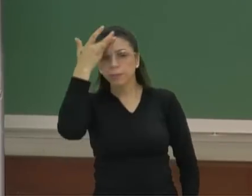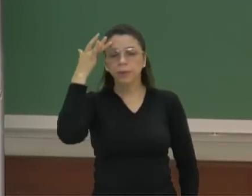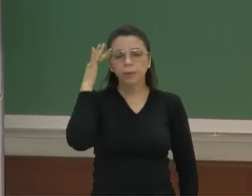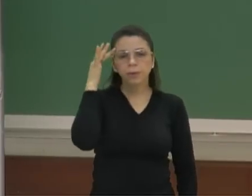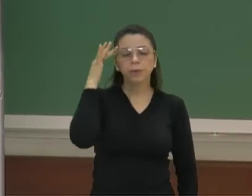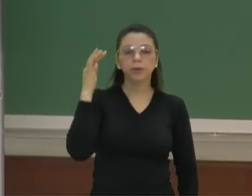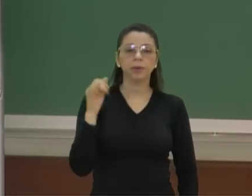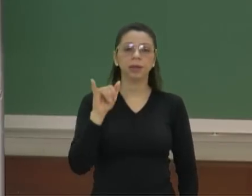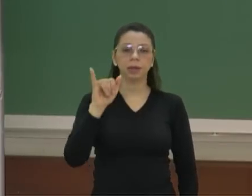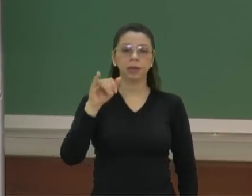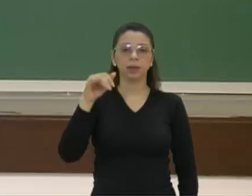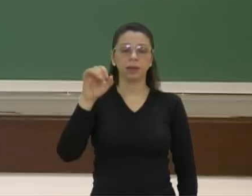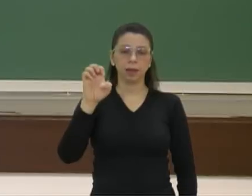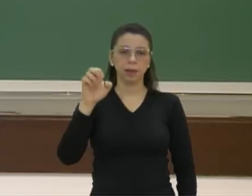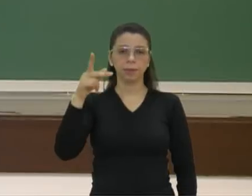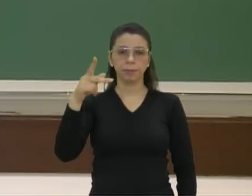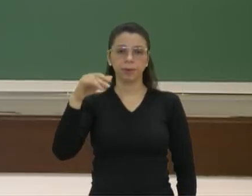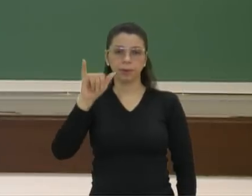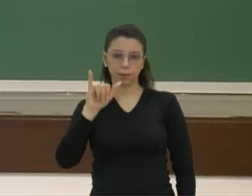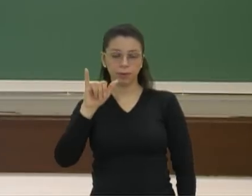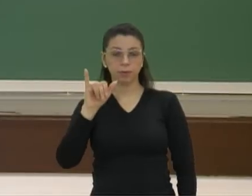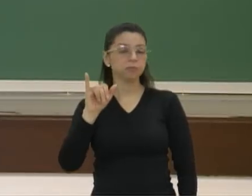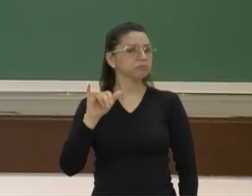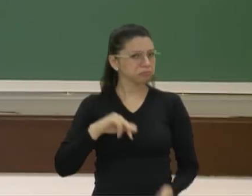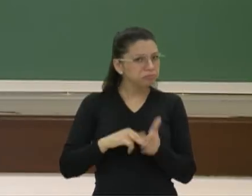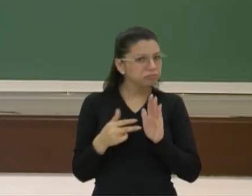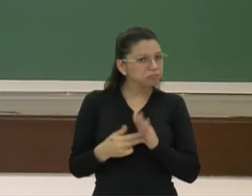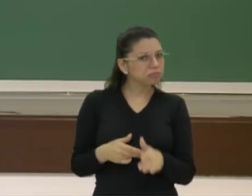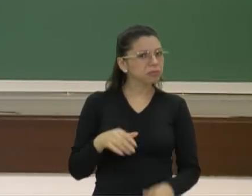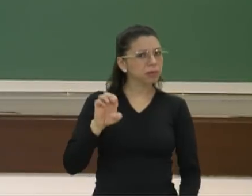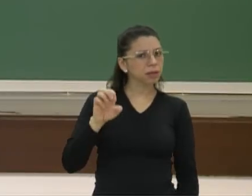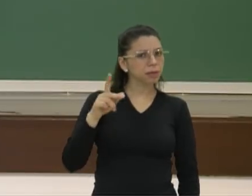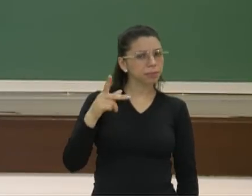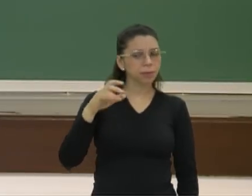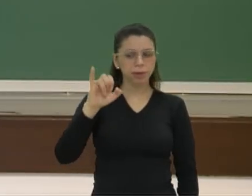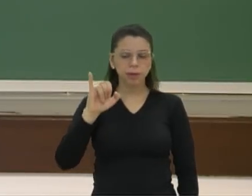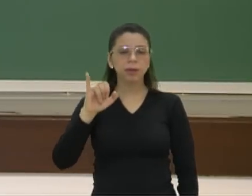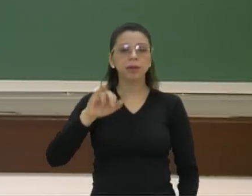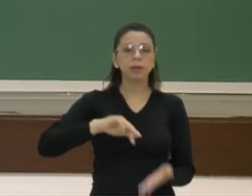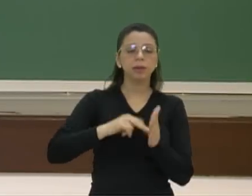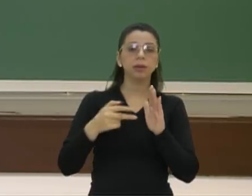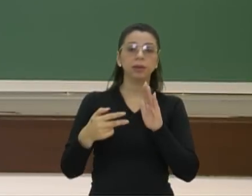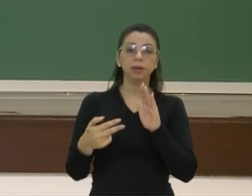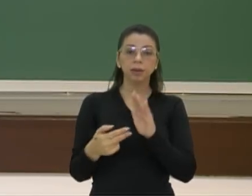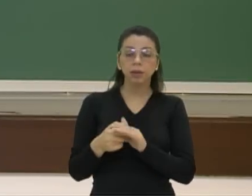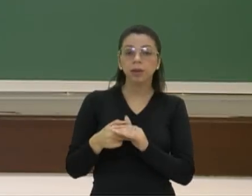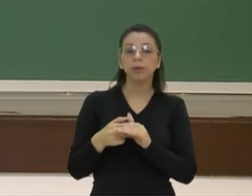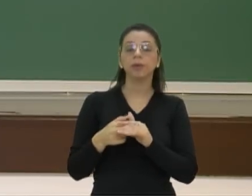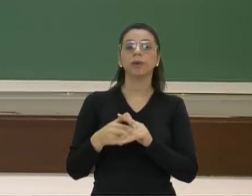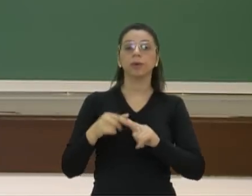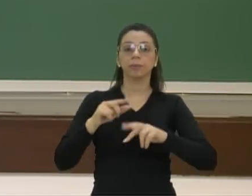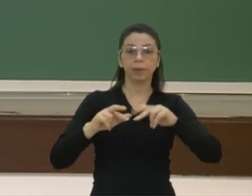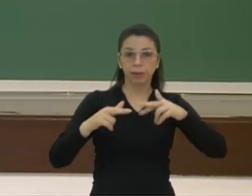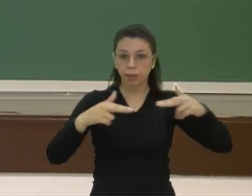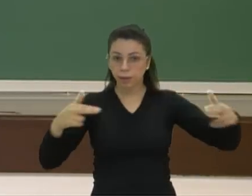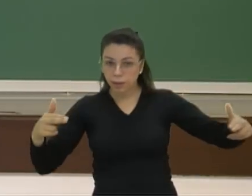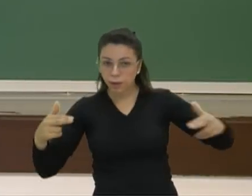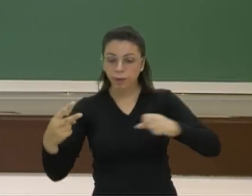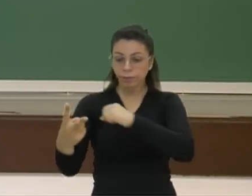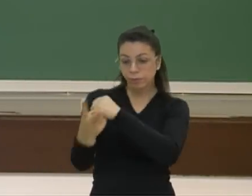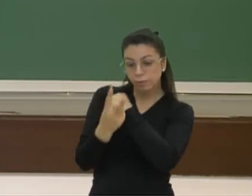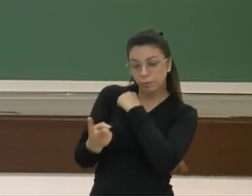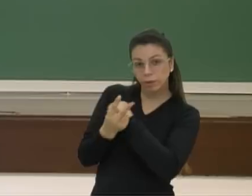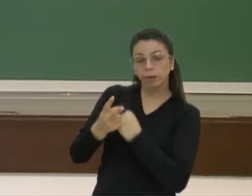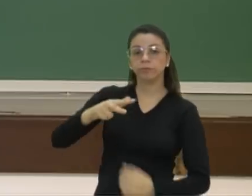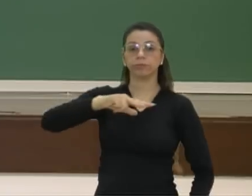usam EPI? Você sabe o que é EPI? EPI é a sigla para Equipamento de Proteção Individual. Você